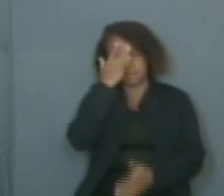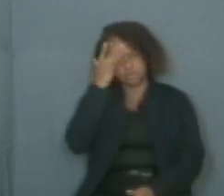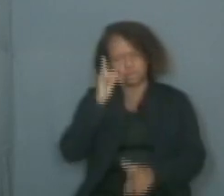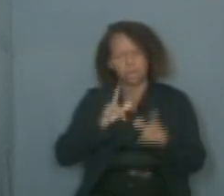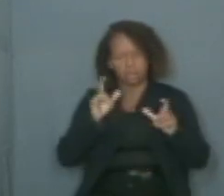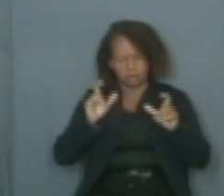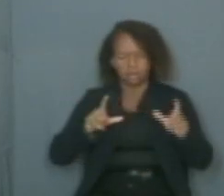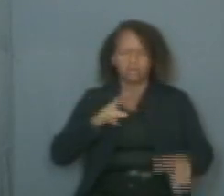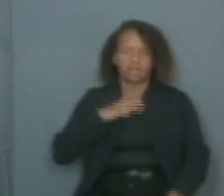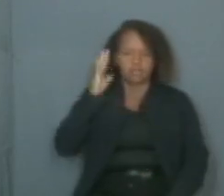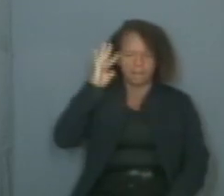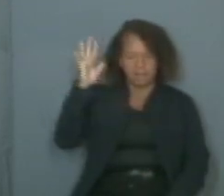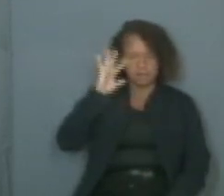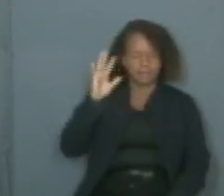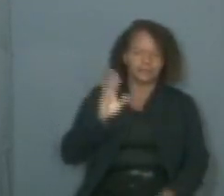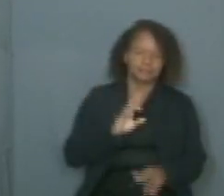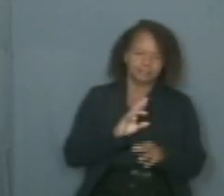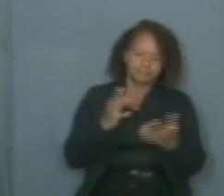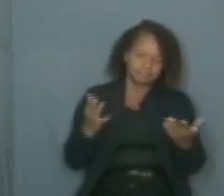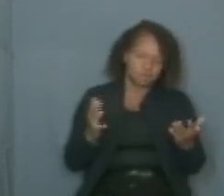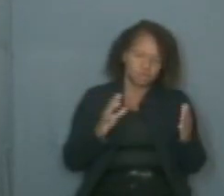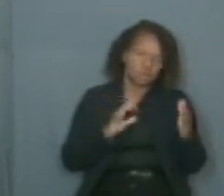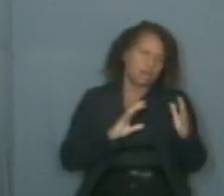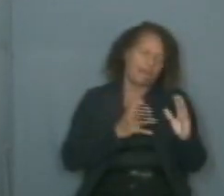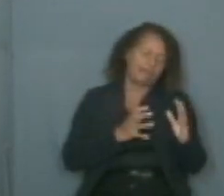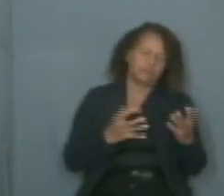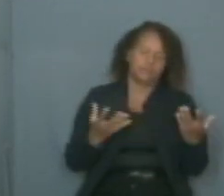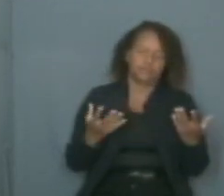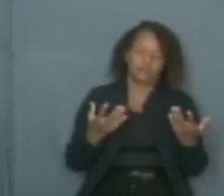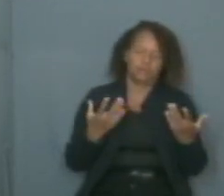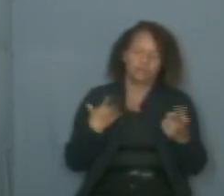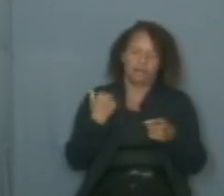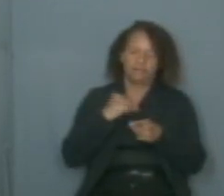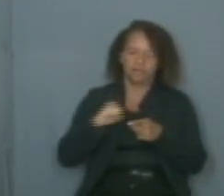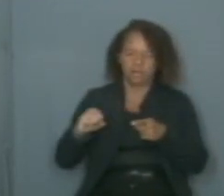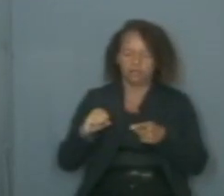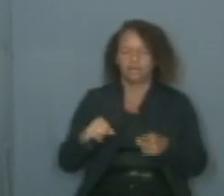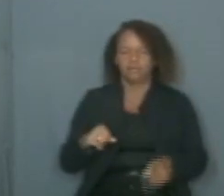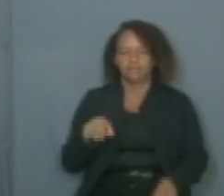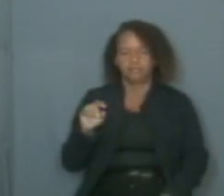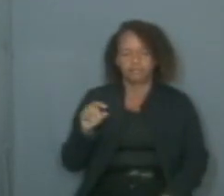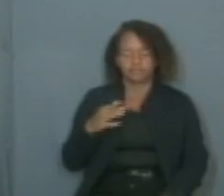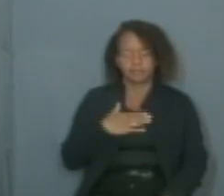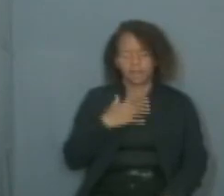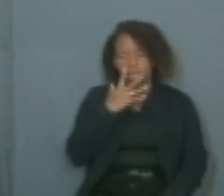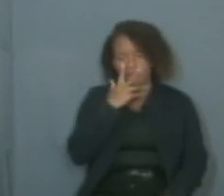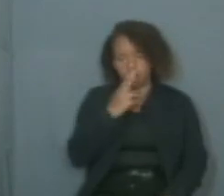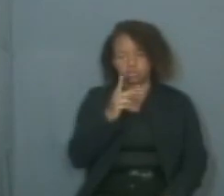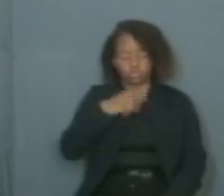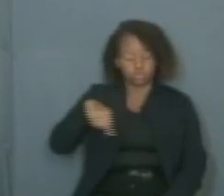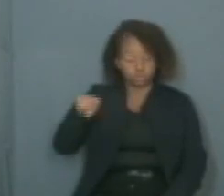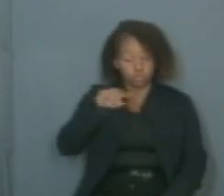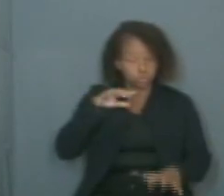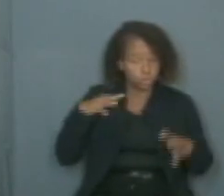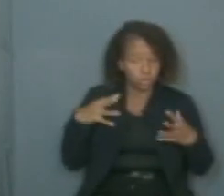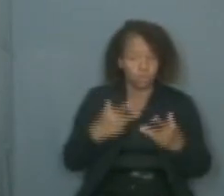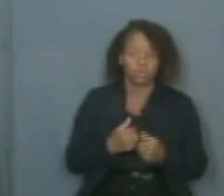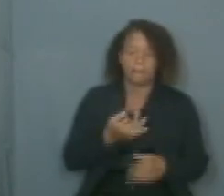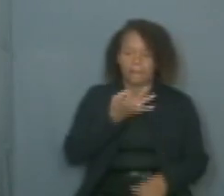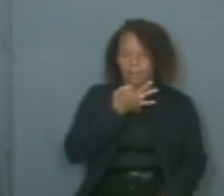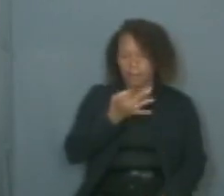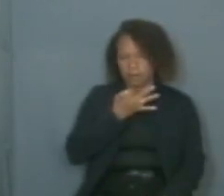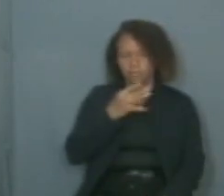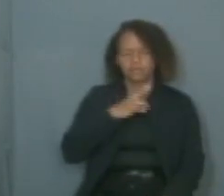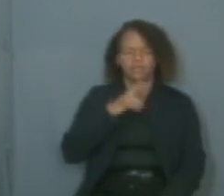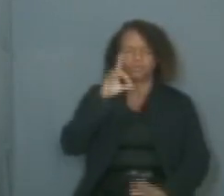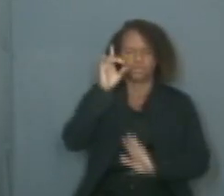seus pensamentos, suas formas, seu lado, o formato que defende. E eu acho que todo mundo, ao meu ver,